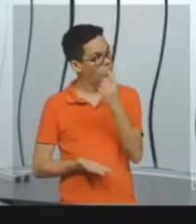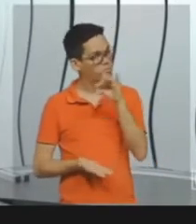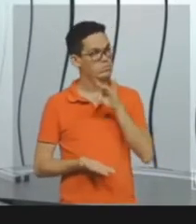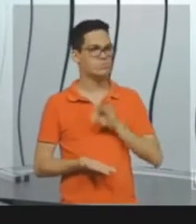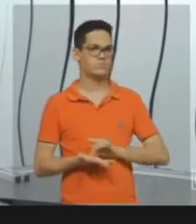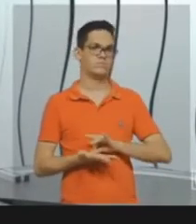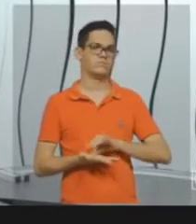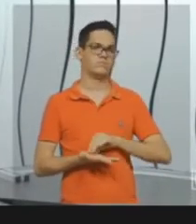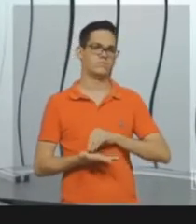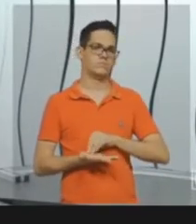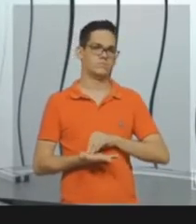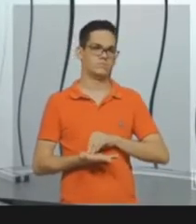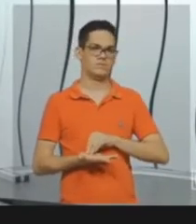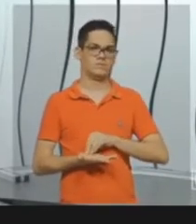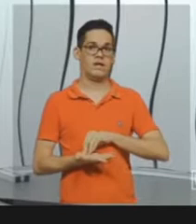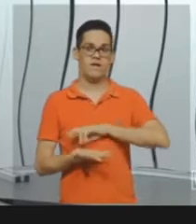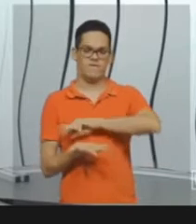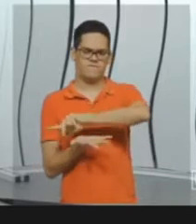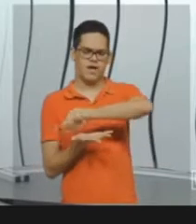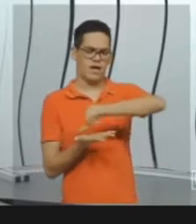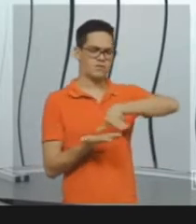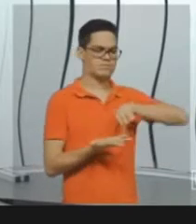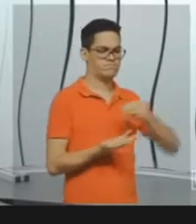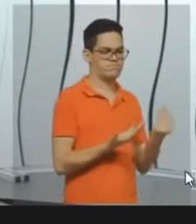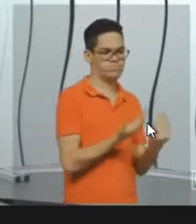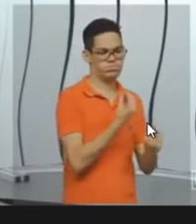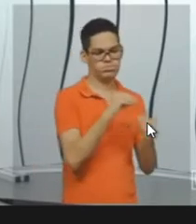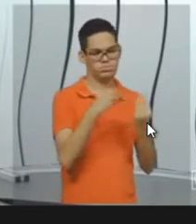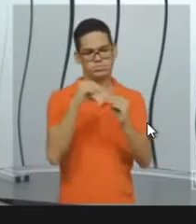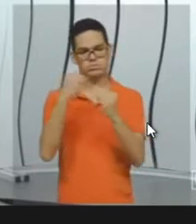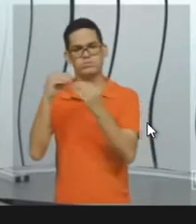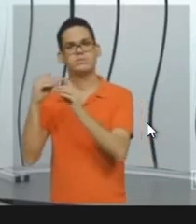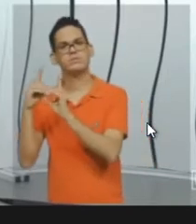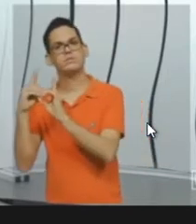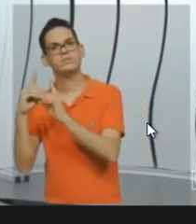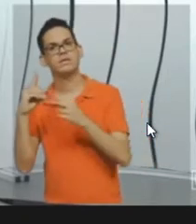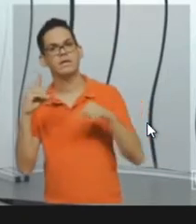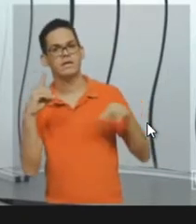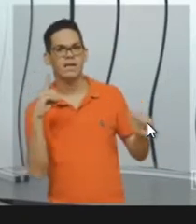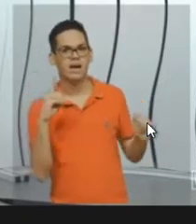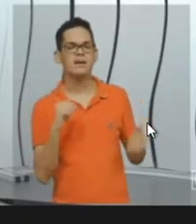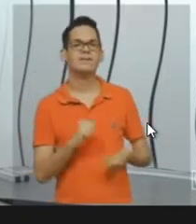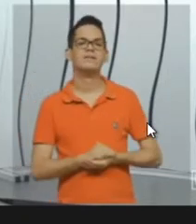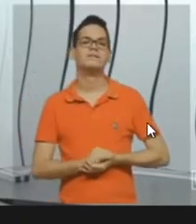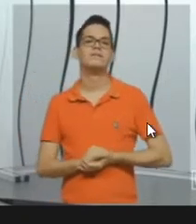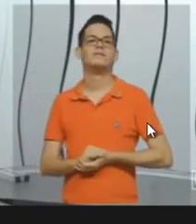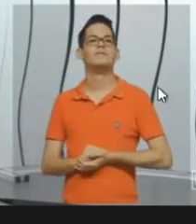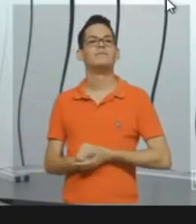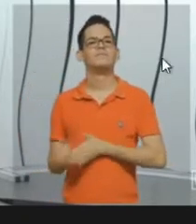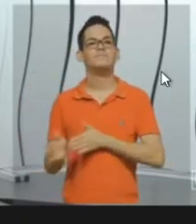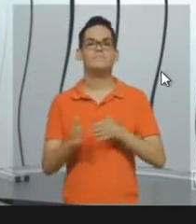E esse e vários nucleotídeos vão formar o DNA em si.